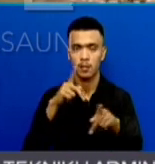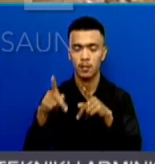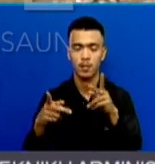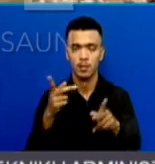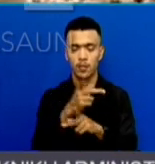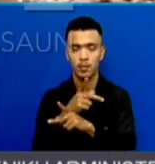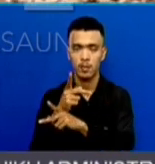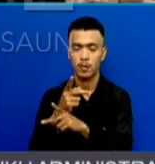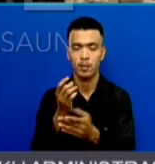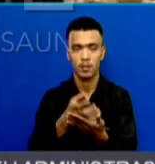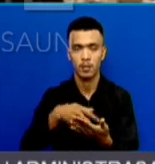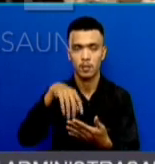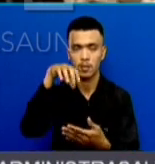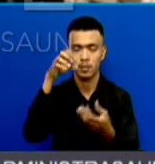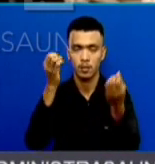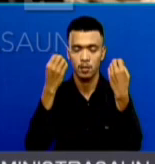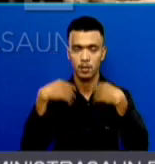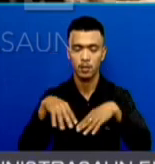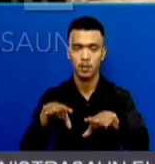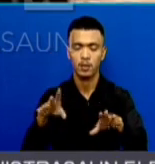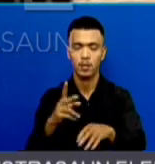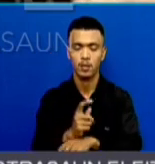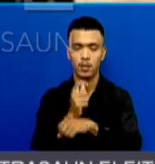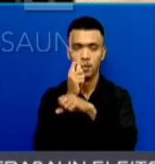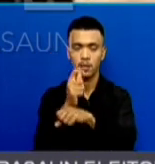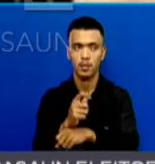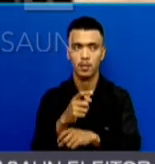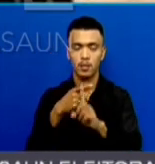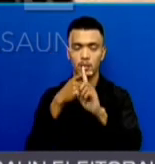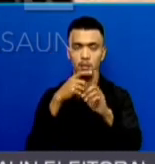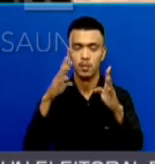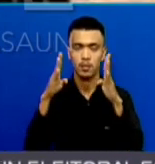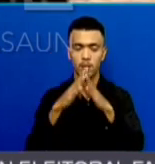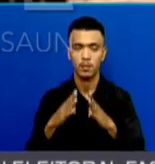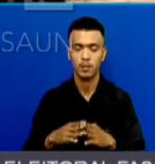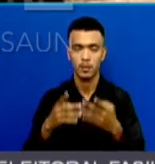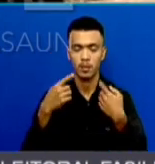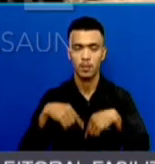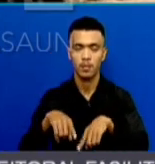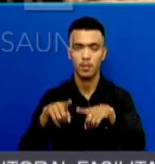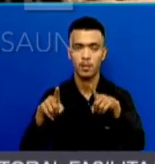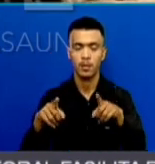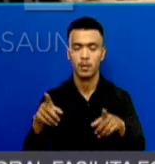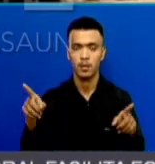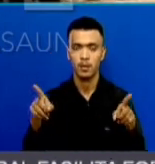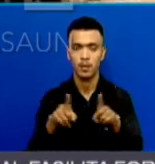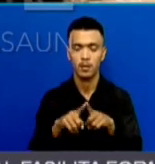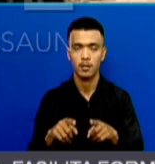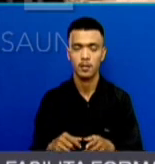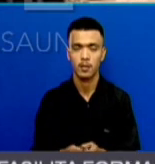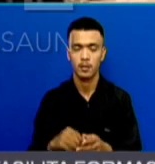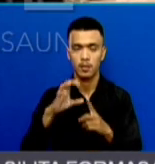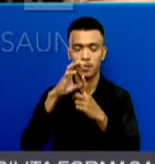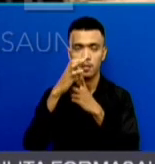soi marina Tauru. Parte o ciência o civila, torre biquele na maré nessa, nessa como que está